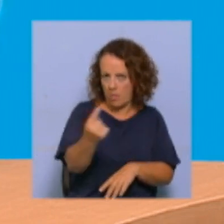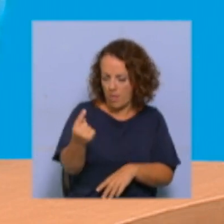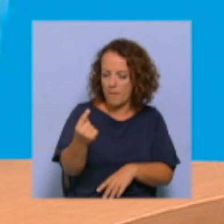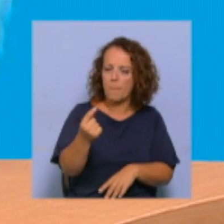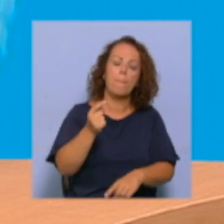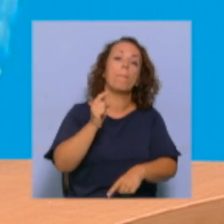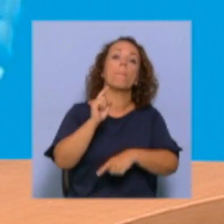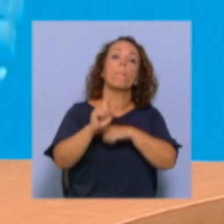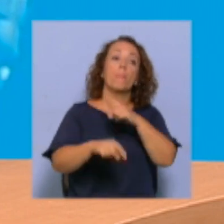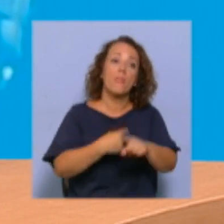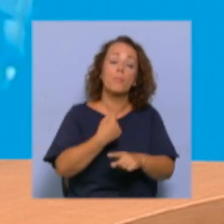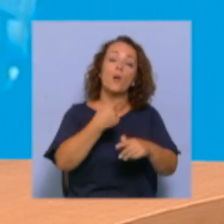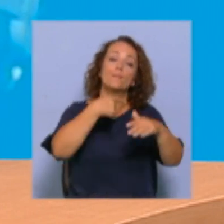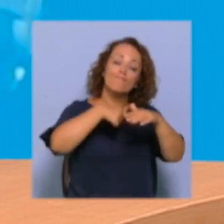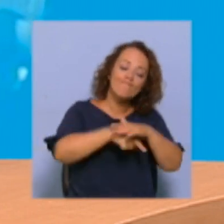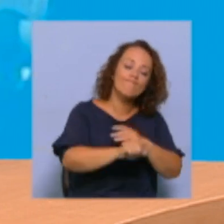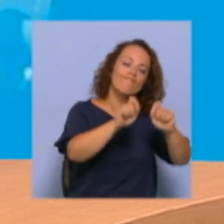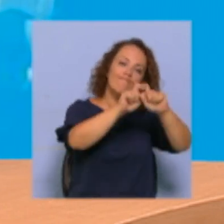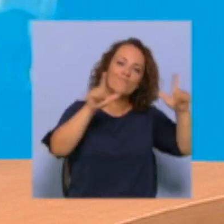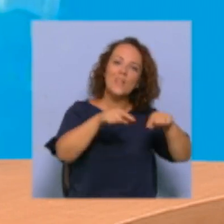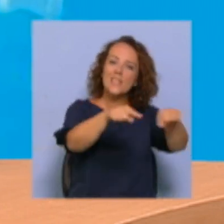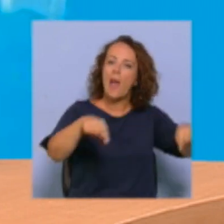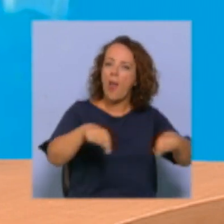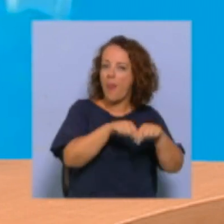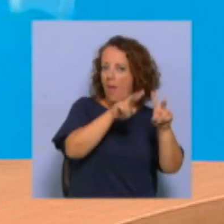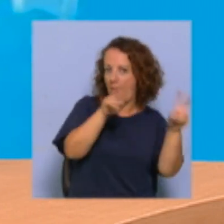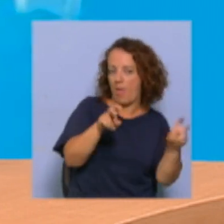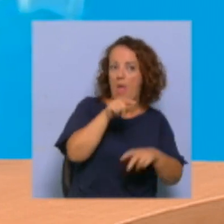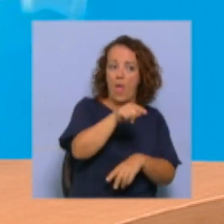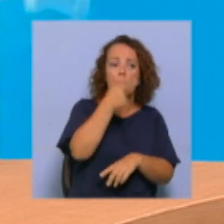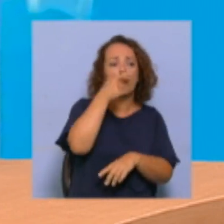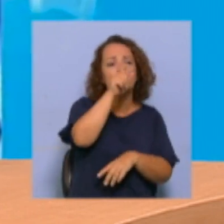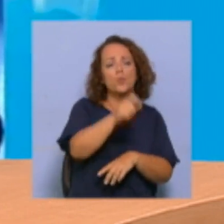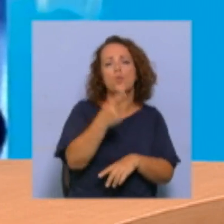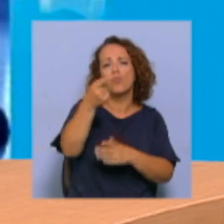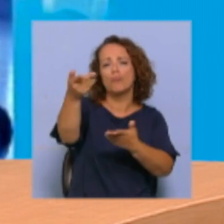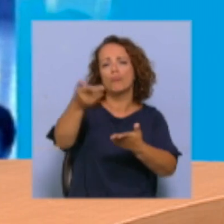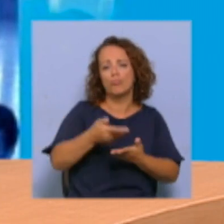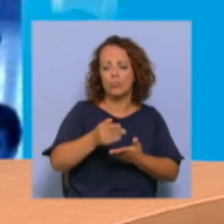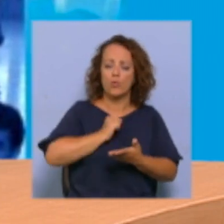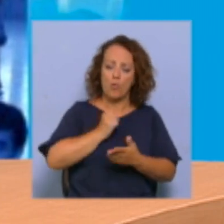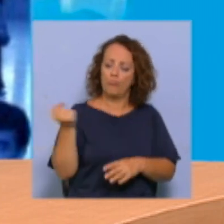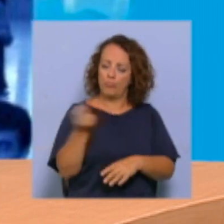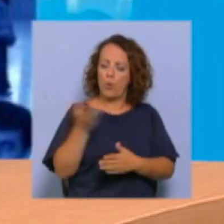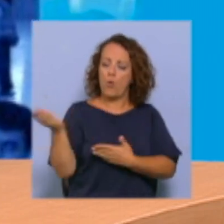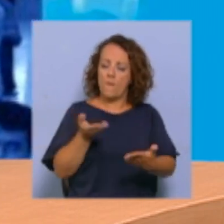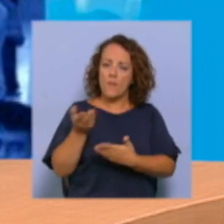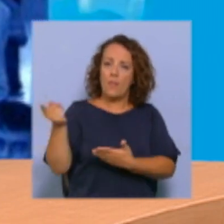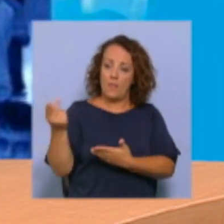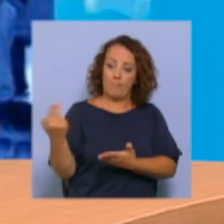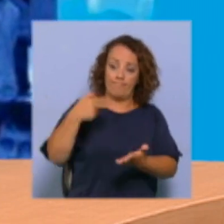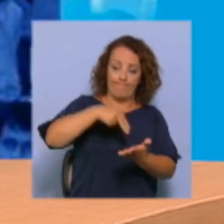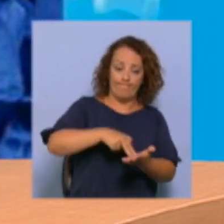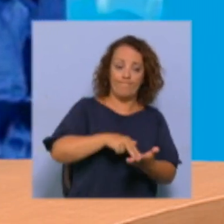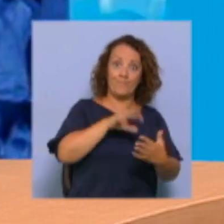para as tais salas virtuais de que o Henrique falava e aí está uma pessoa que nós convidámos, portanto um dos nossos convidados, que vai falar um bocadinho da